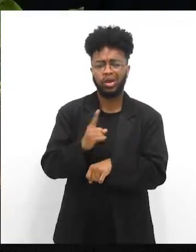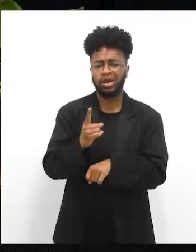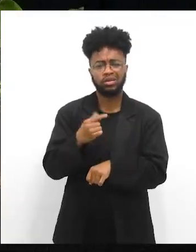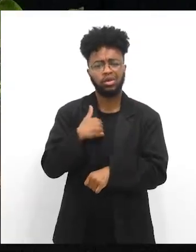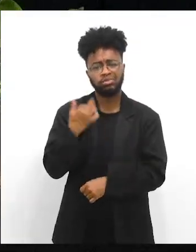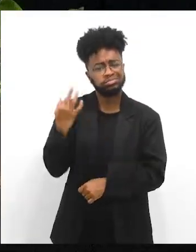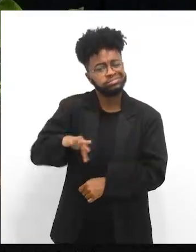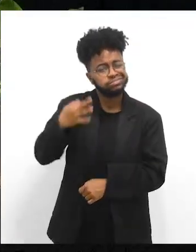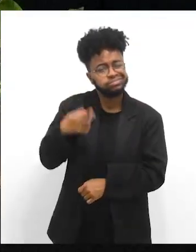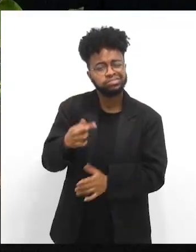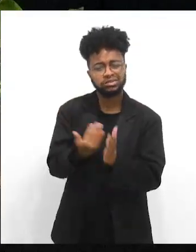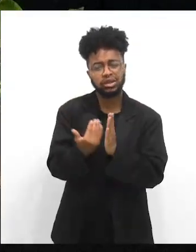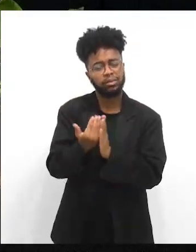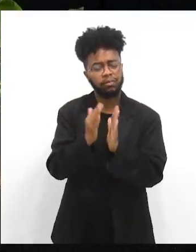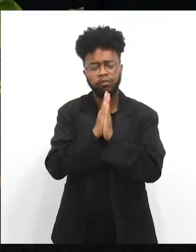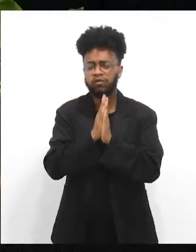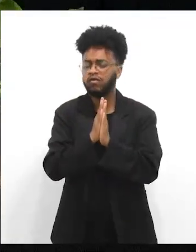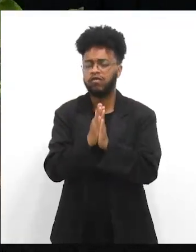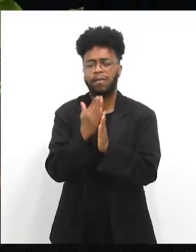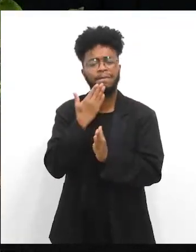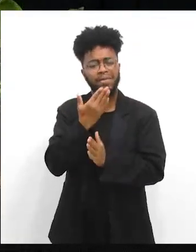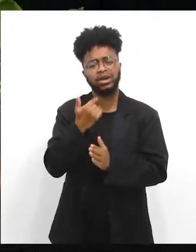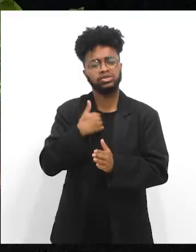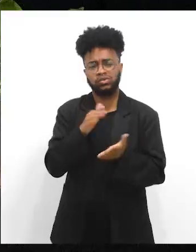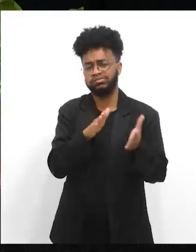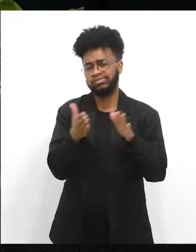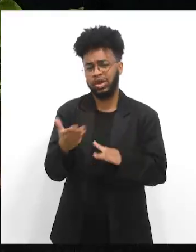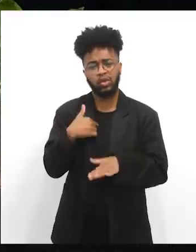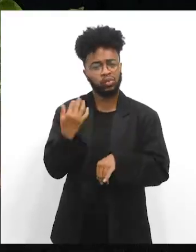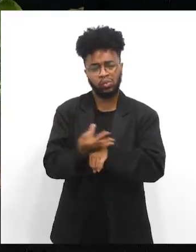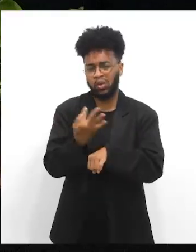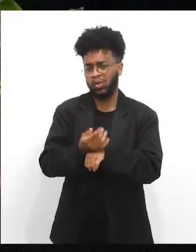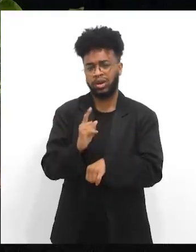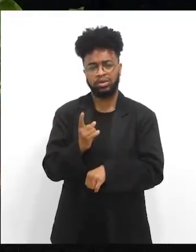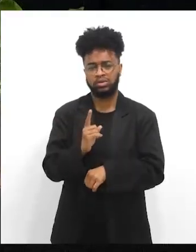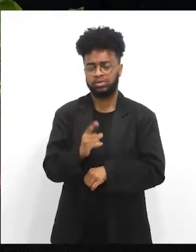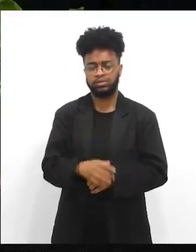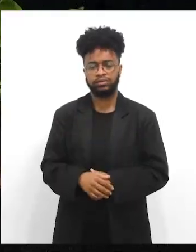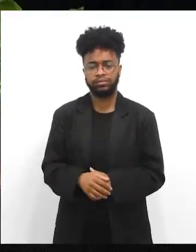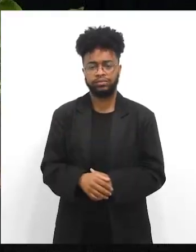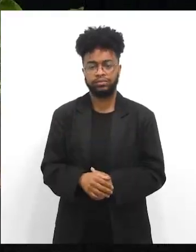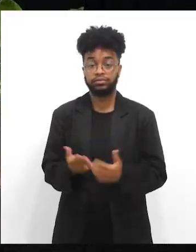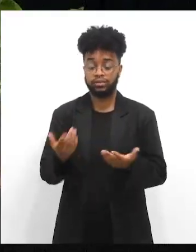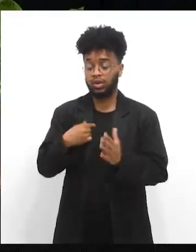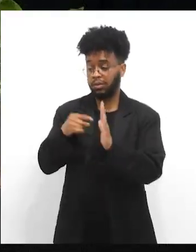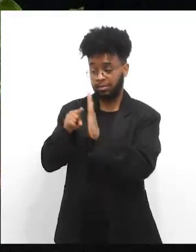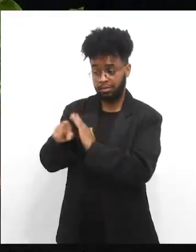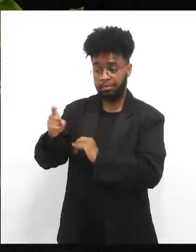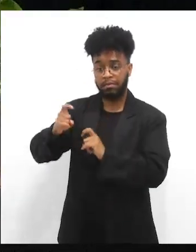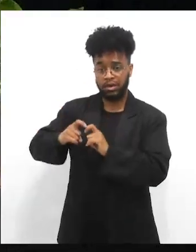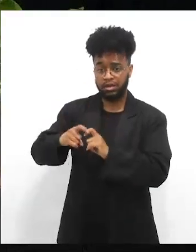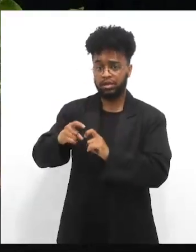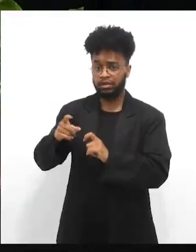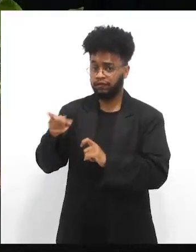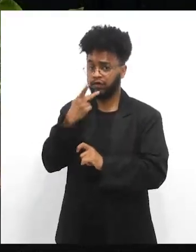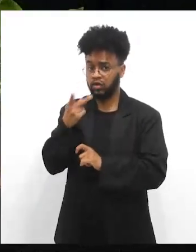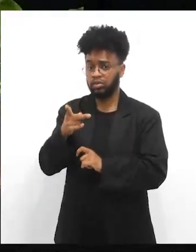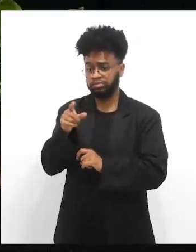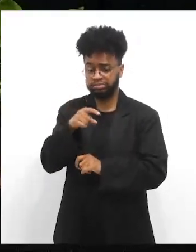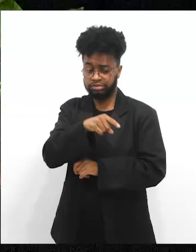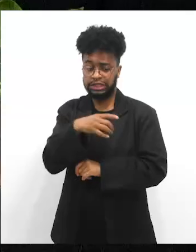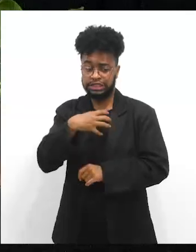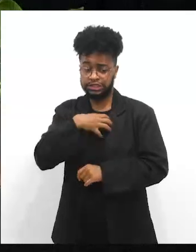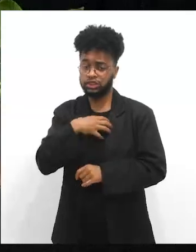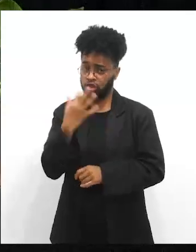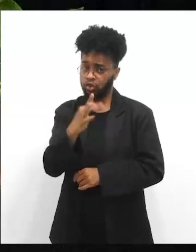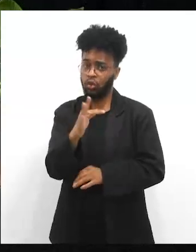não aguento mais de dor. Reza para eu ir, por favor, porque eu não aguento mais de dor. E aí eu perguntei ao médico, ele falou assim, ele está